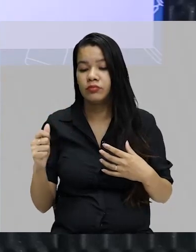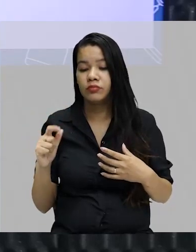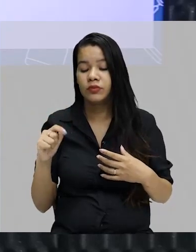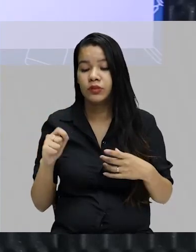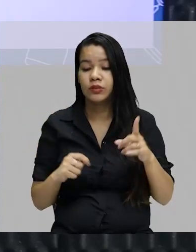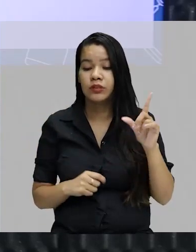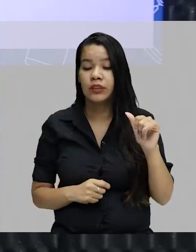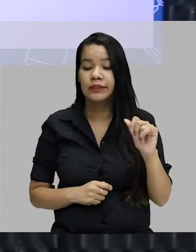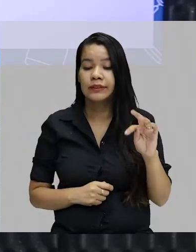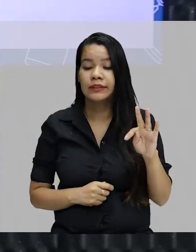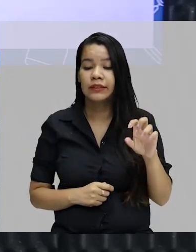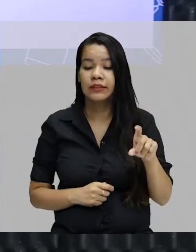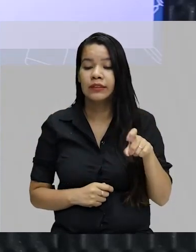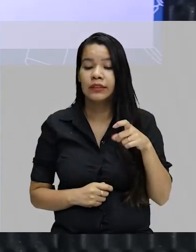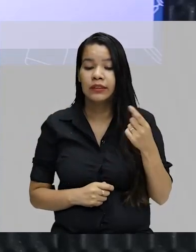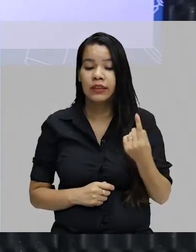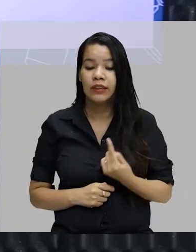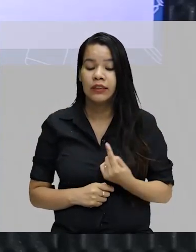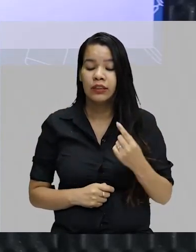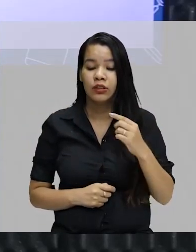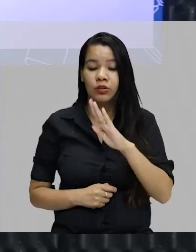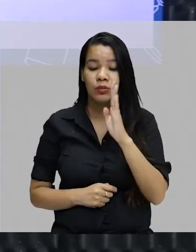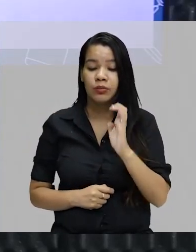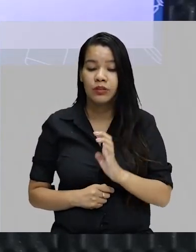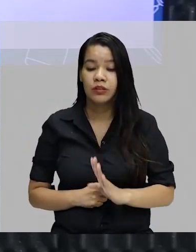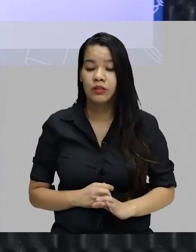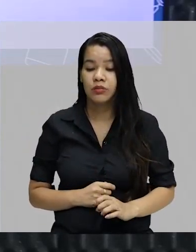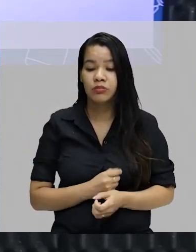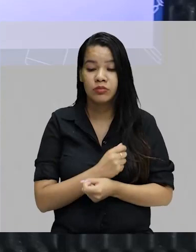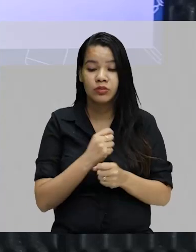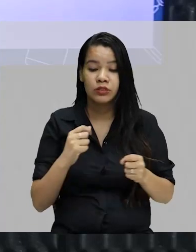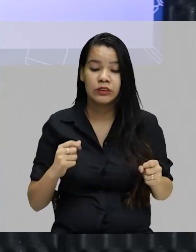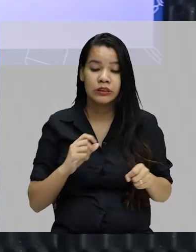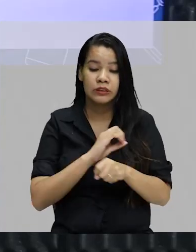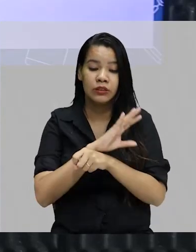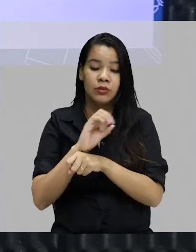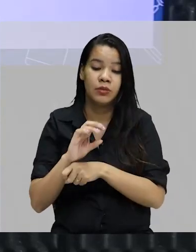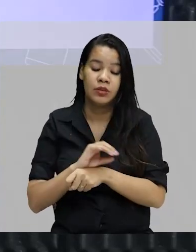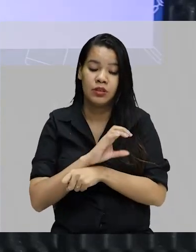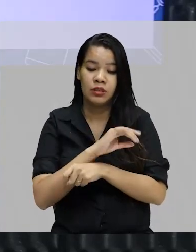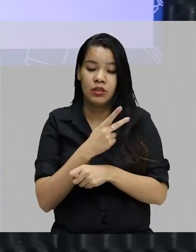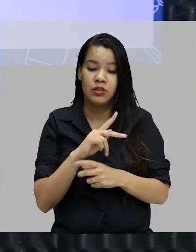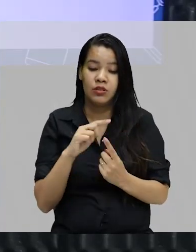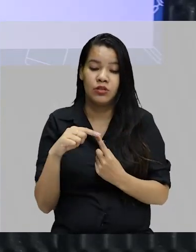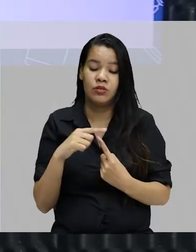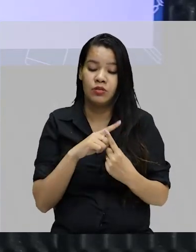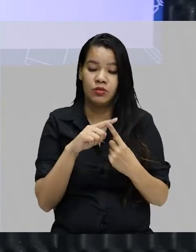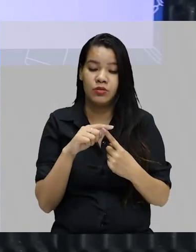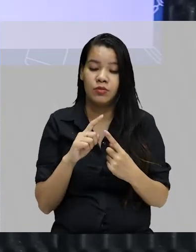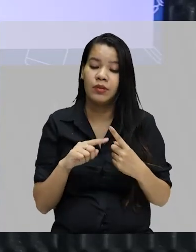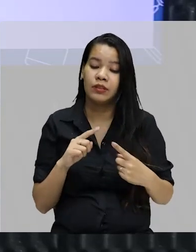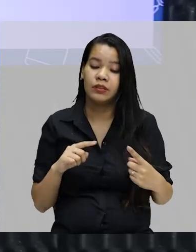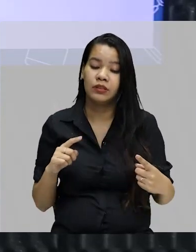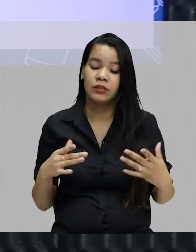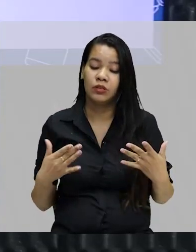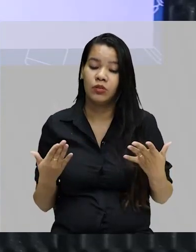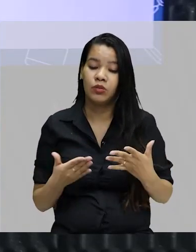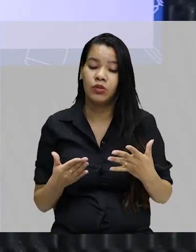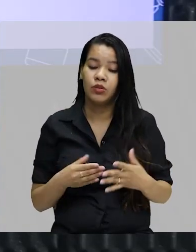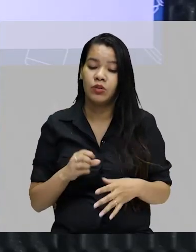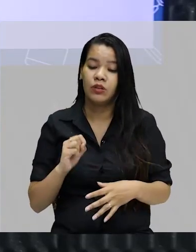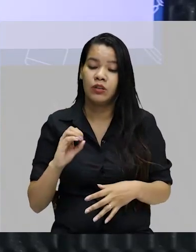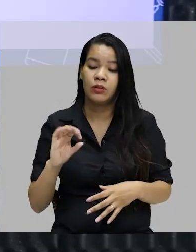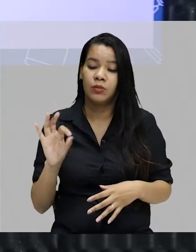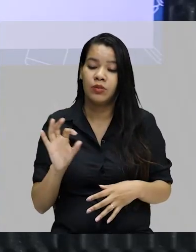Brasil, né, era um grande exportador desse tipo de matéria-prima. Então, hoje, 80%